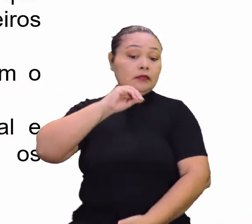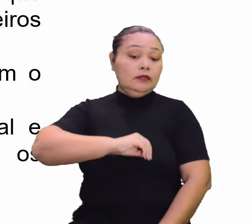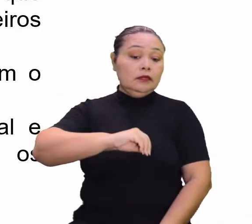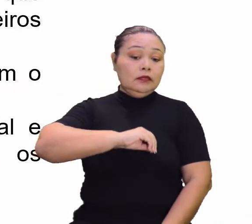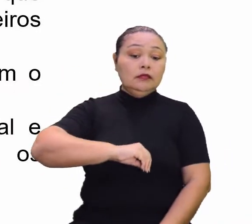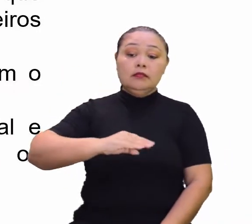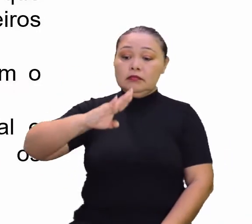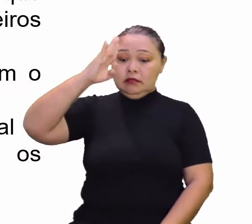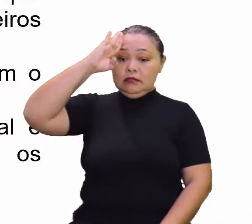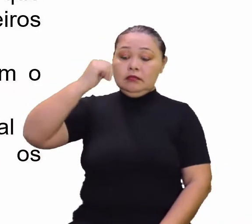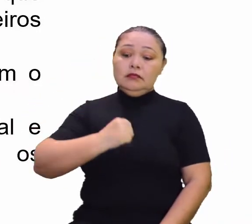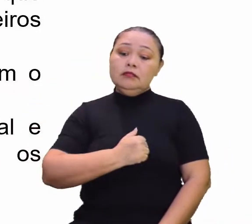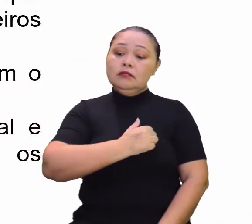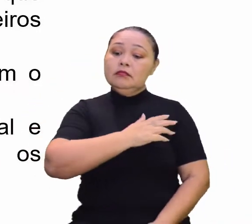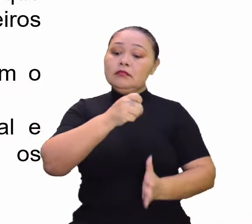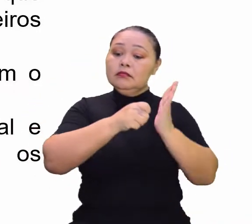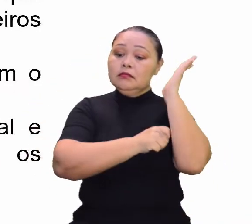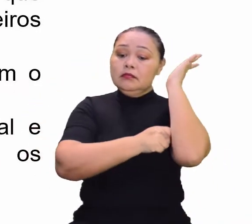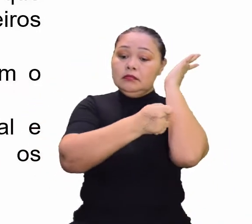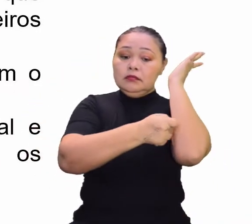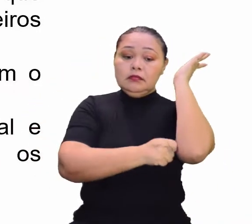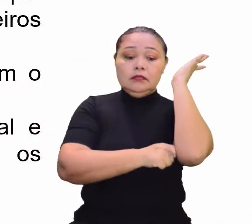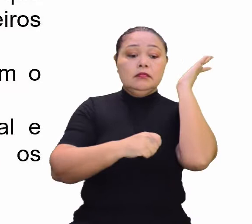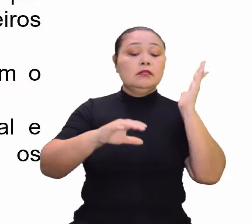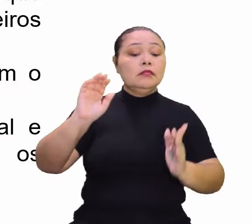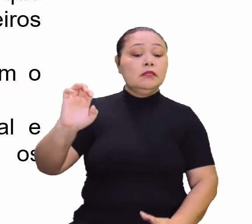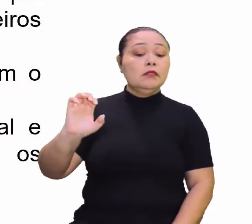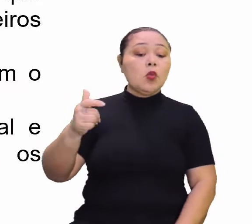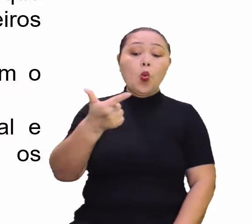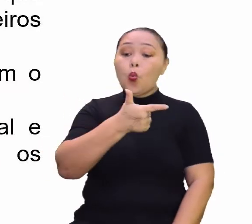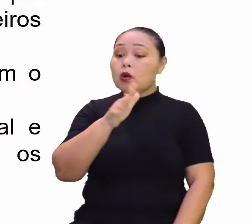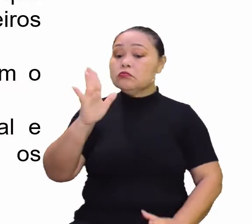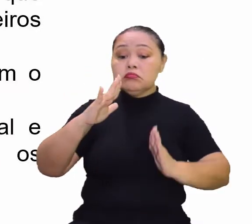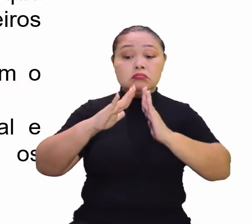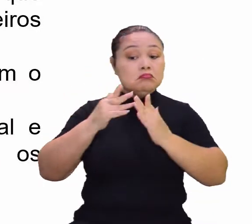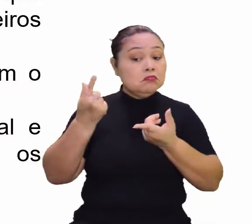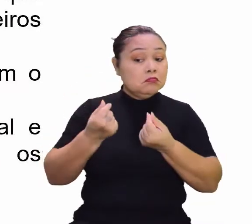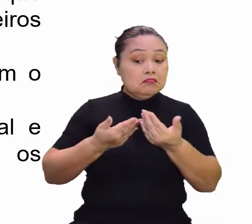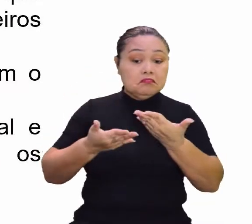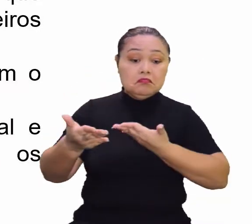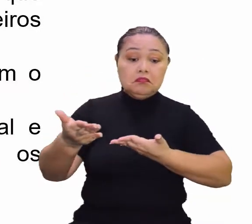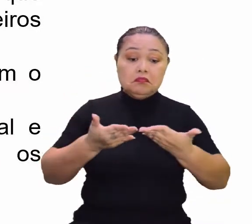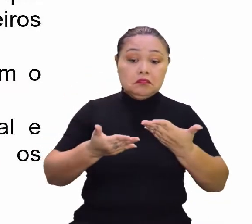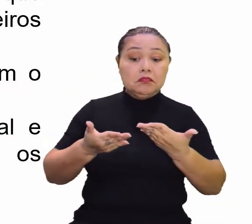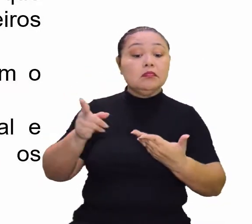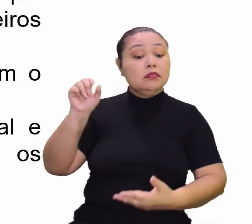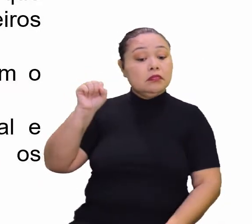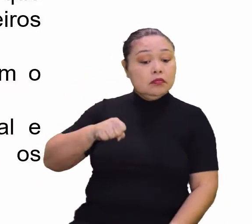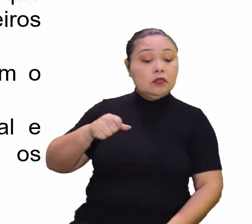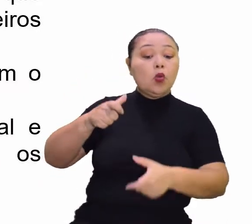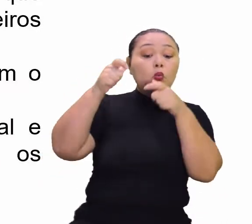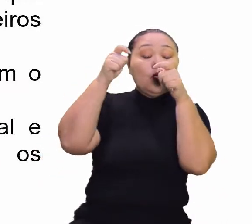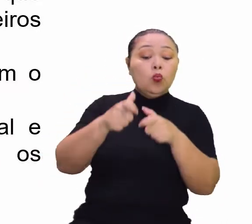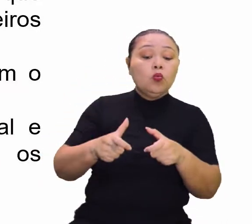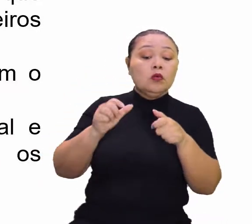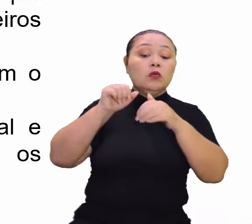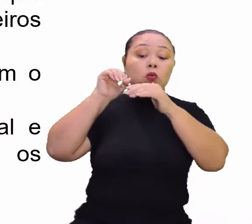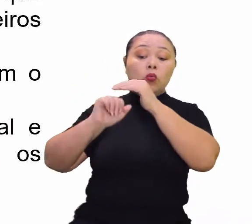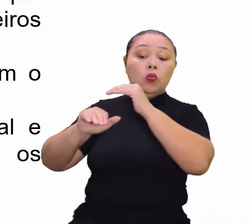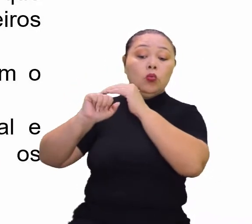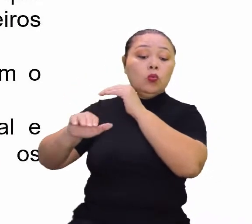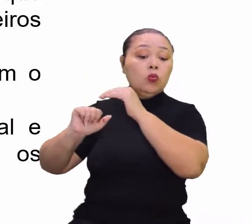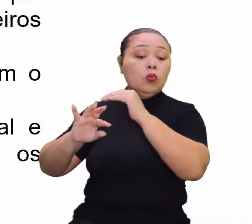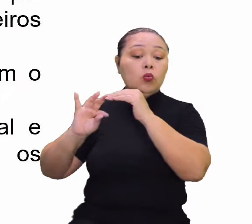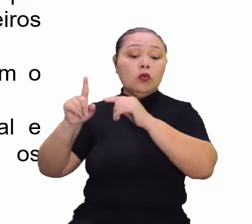pagamento salarial dos soldados da borracha. Ou letra E. Não era um estabelecimento comercial, e sim local onde